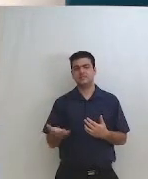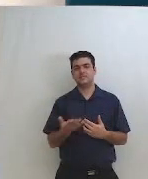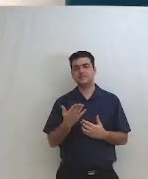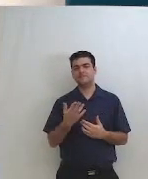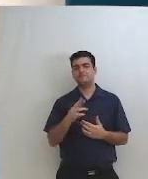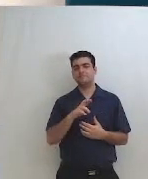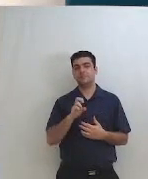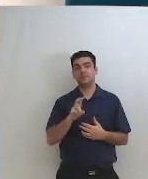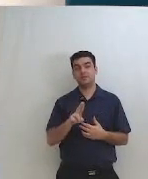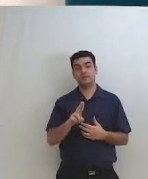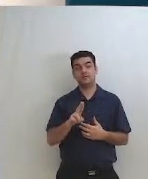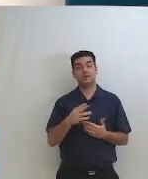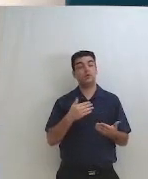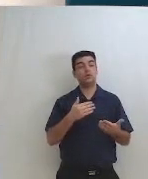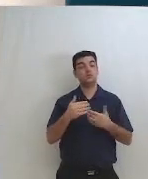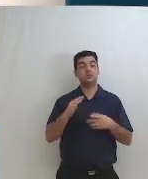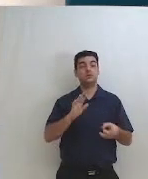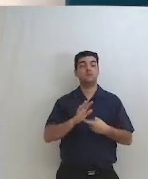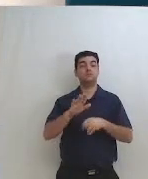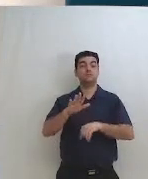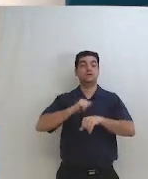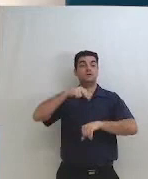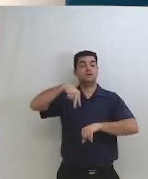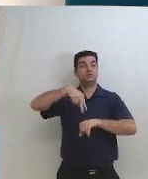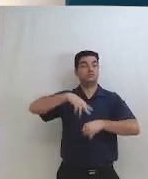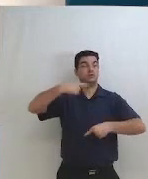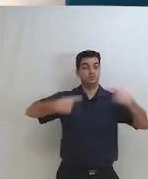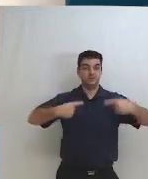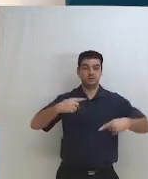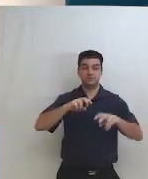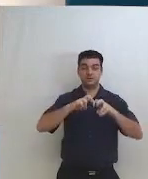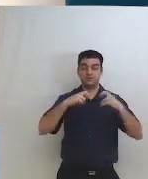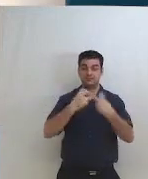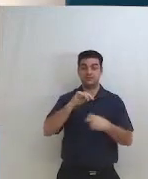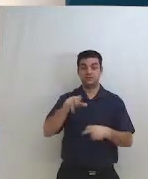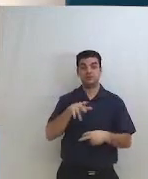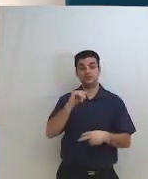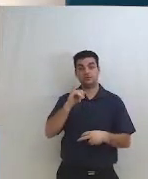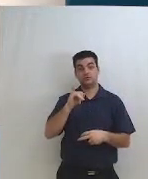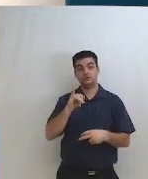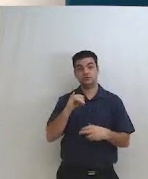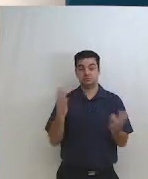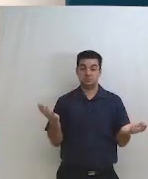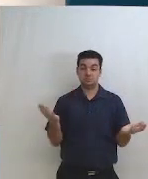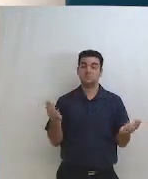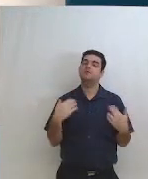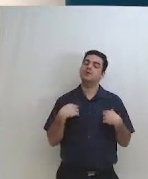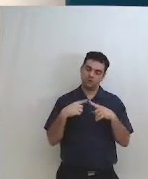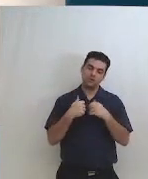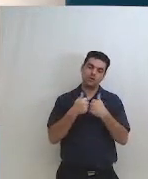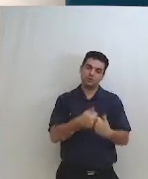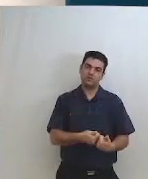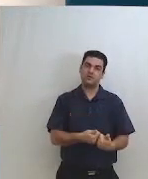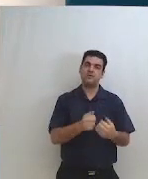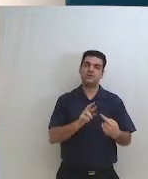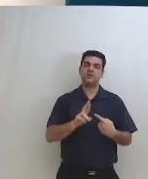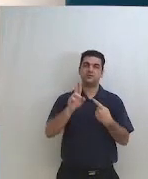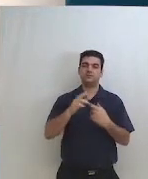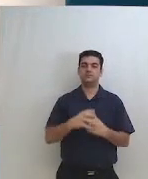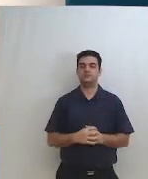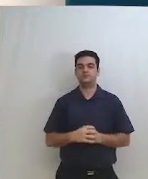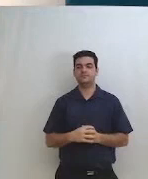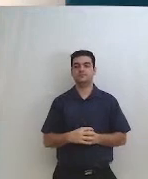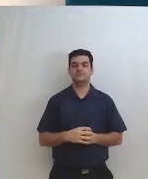para julgamento perante o Tribunal do Júri. Então, com essas ligeiras considerações, eu acompanho o voto do eminente relator.